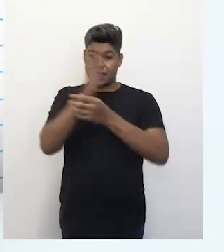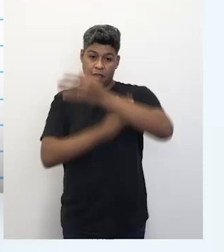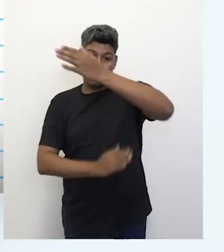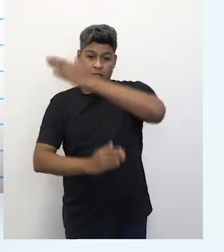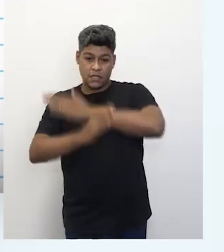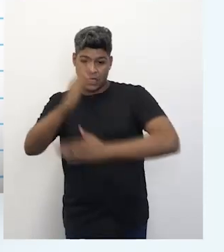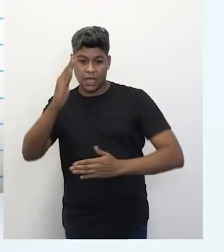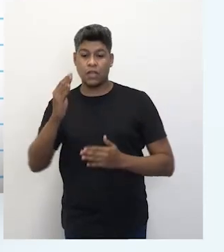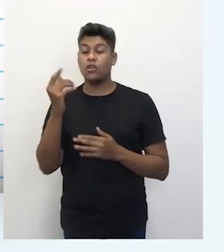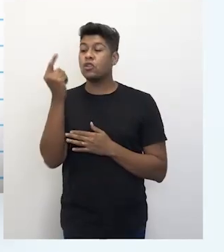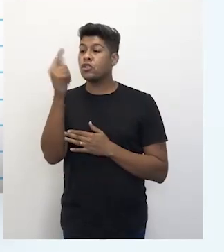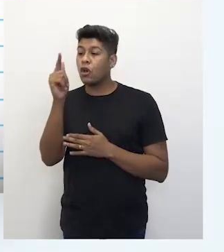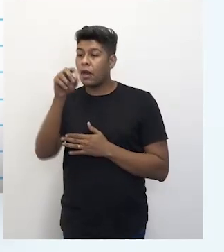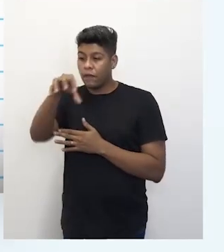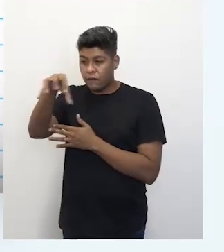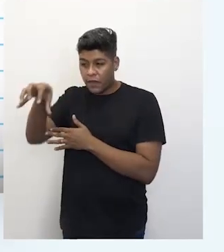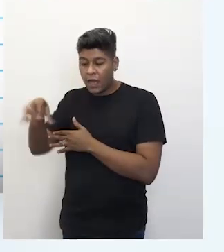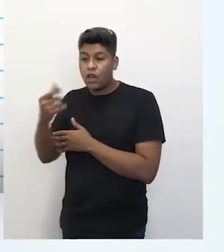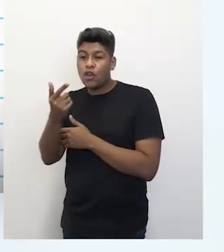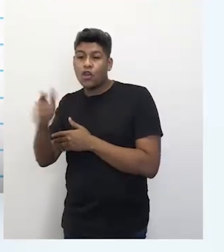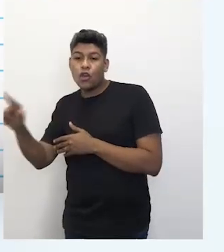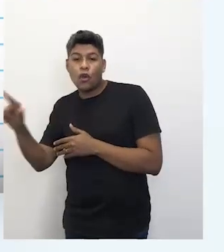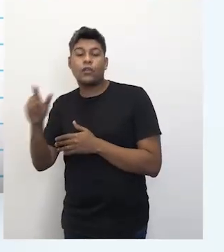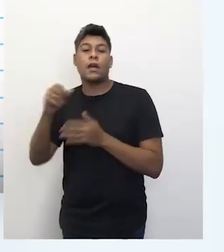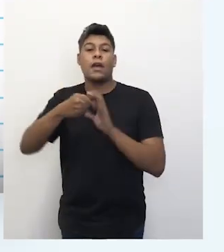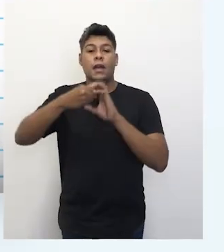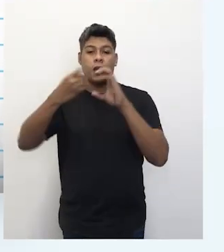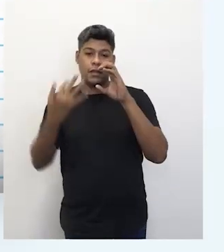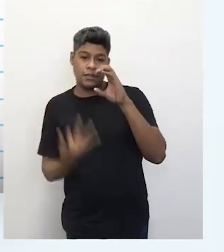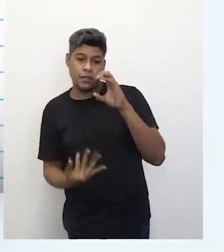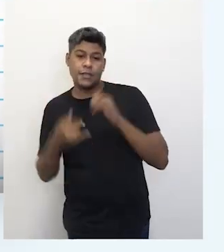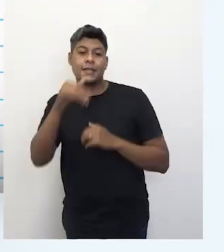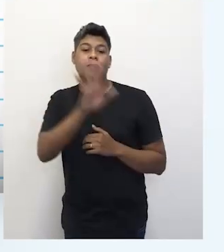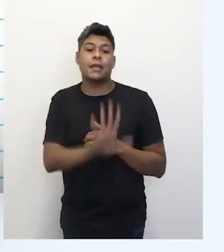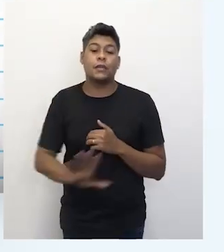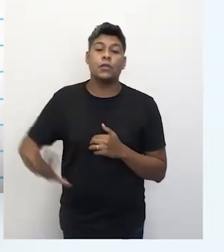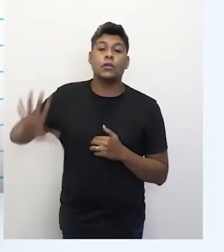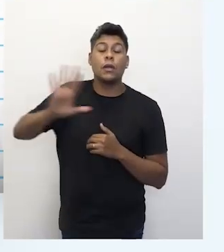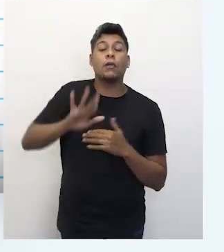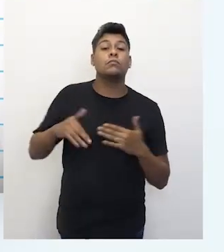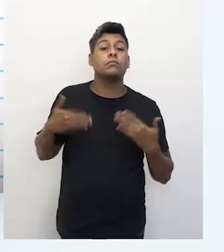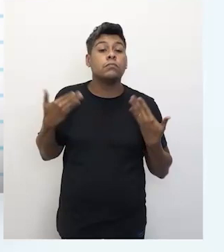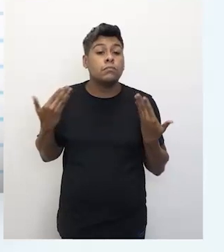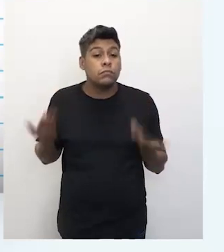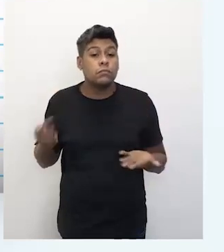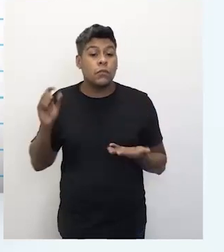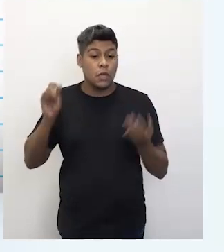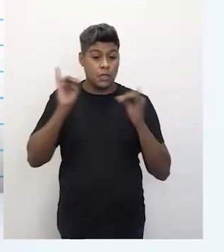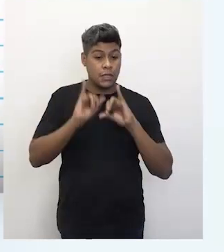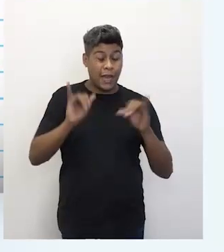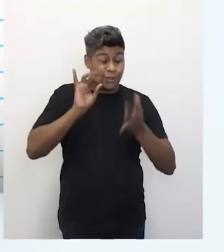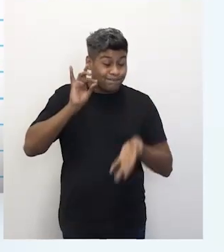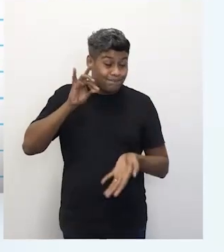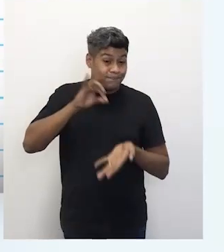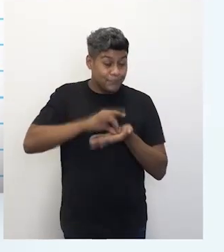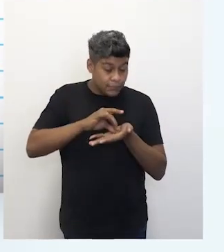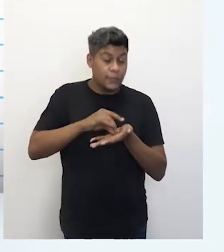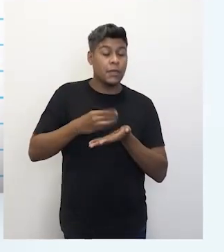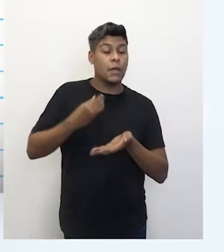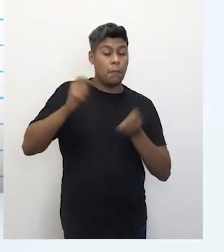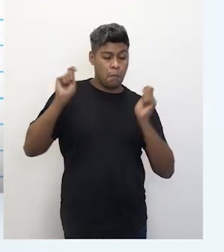localização geográfica e outras características relevantes em contextos nacionais Afinal apenas com dados fiéis à realidade